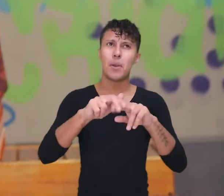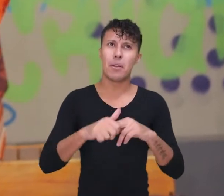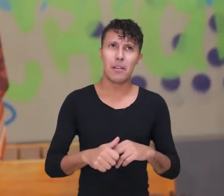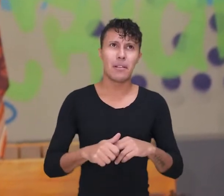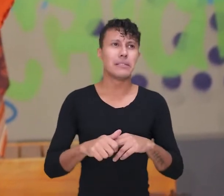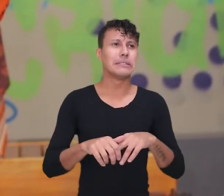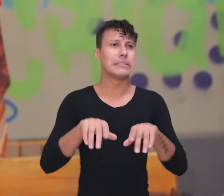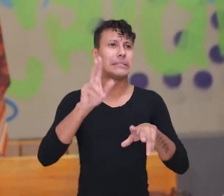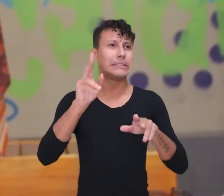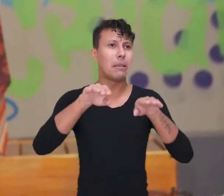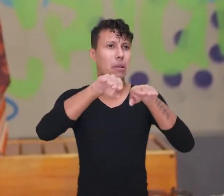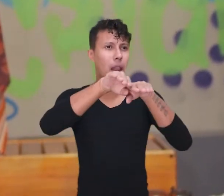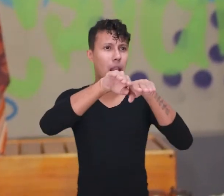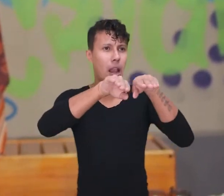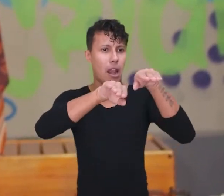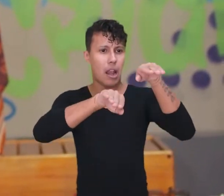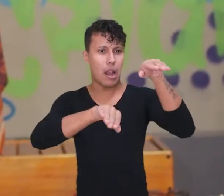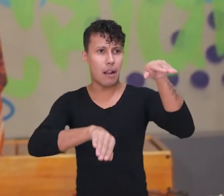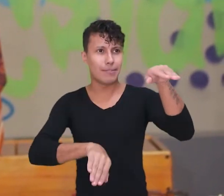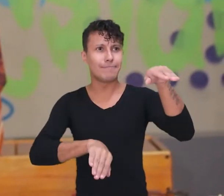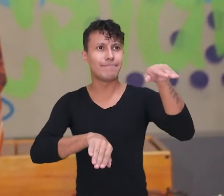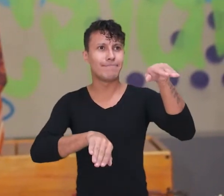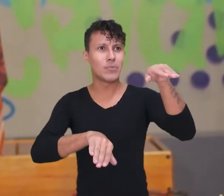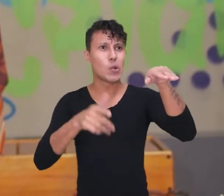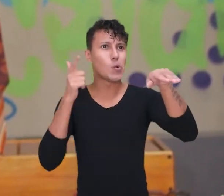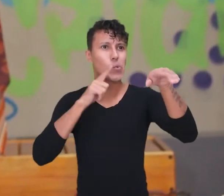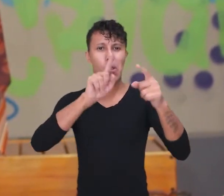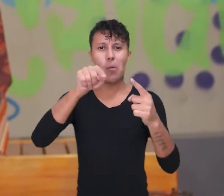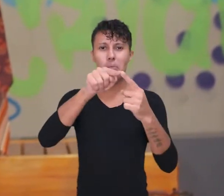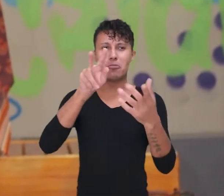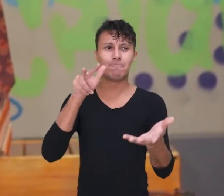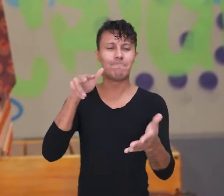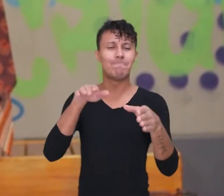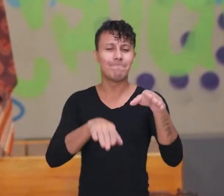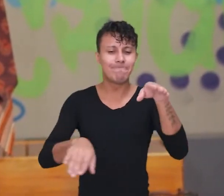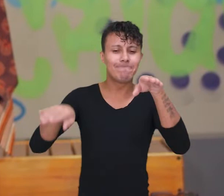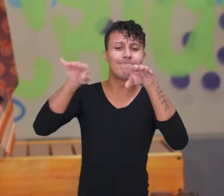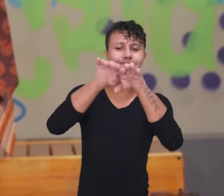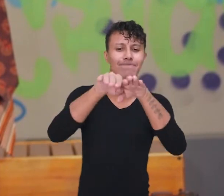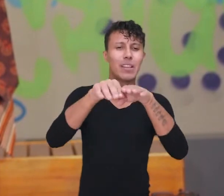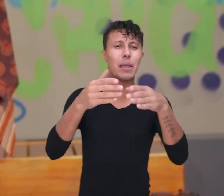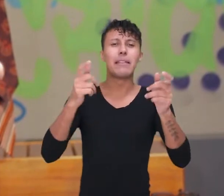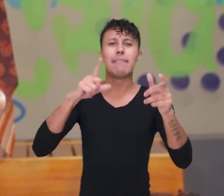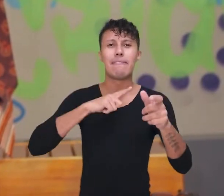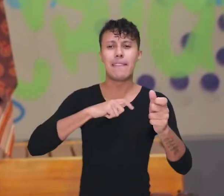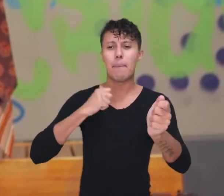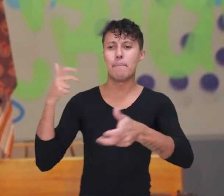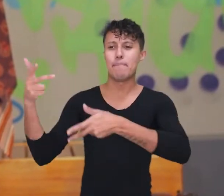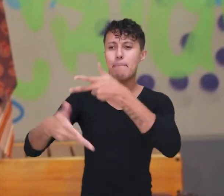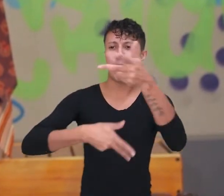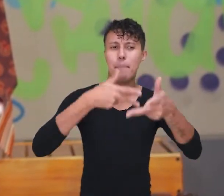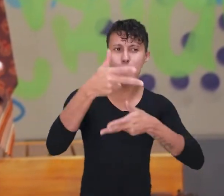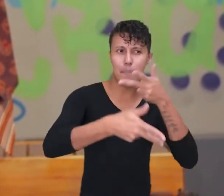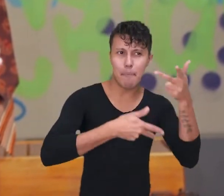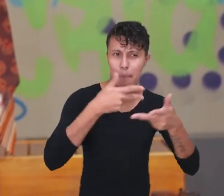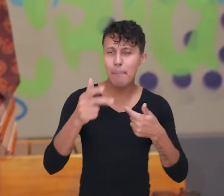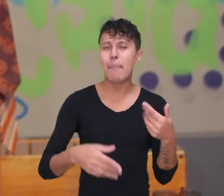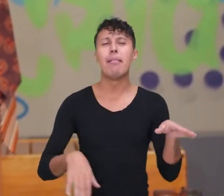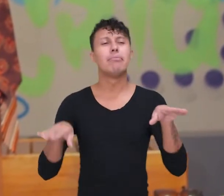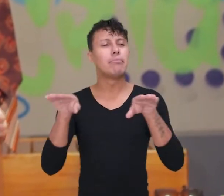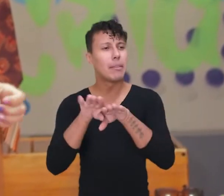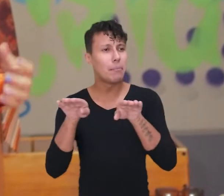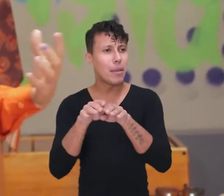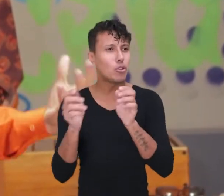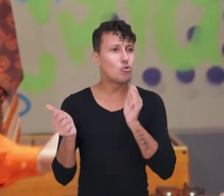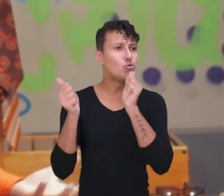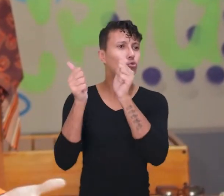nessas disparidades, né, e aí a gente nunca chega num lugar de que a gente consegue dialogar, mas ao mesmo tempo